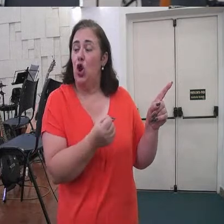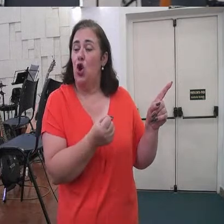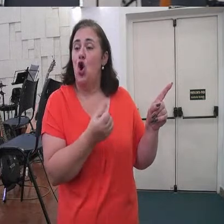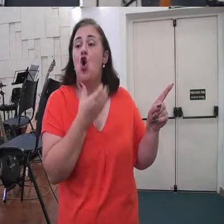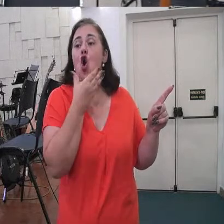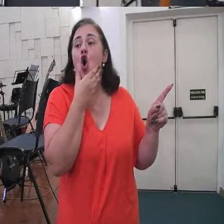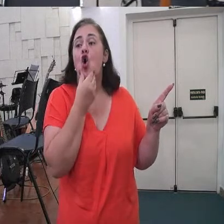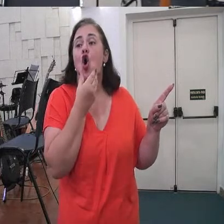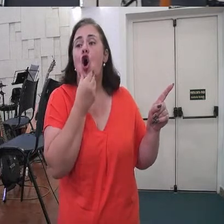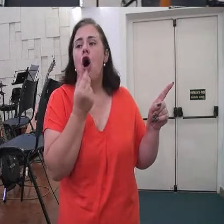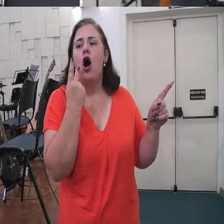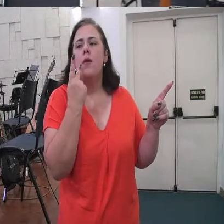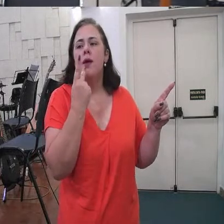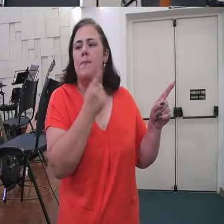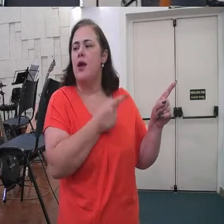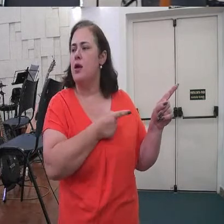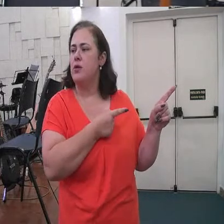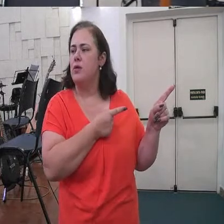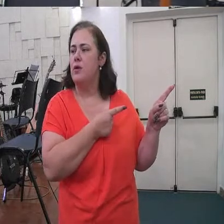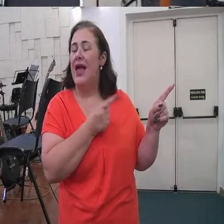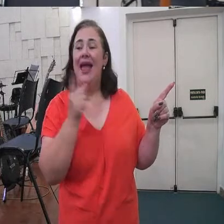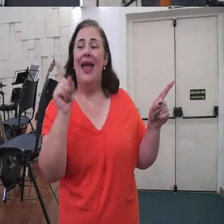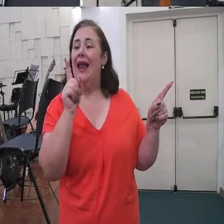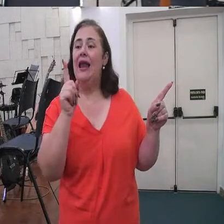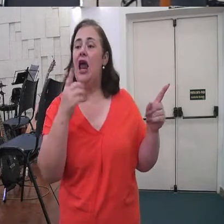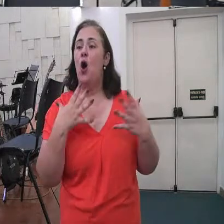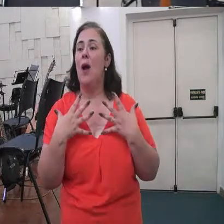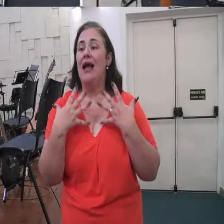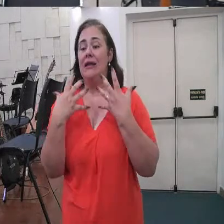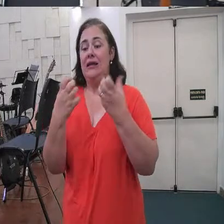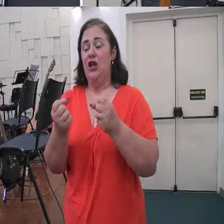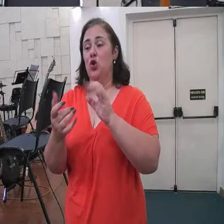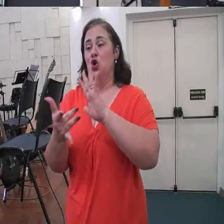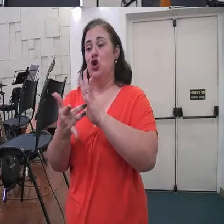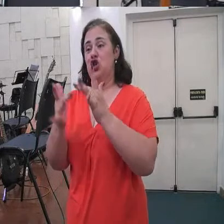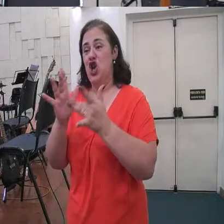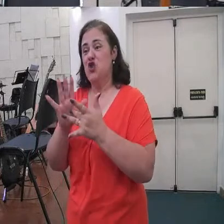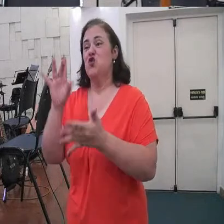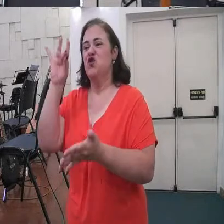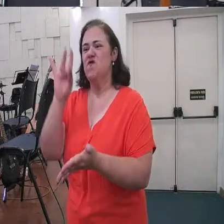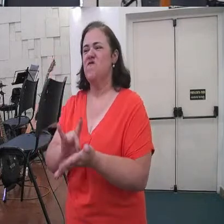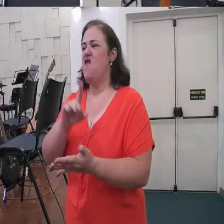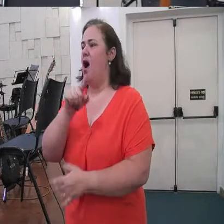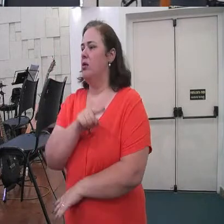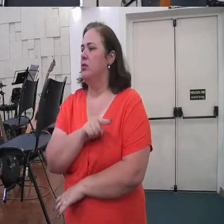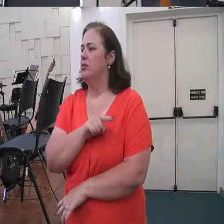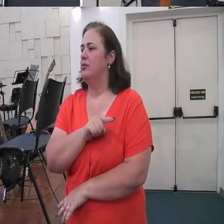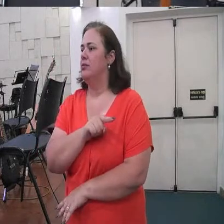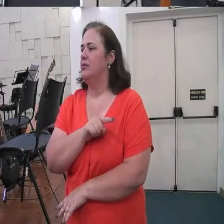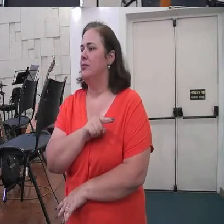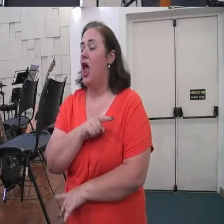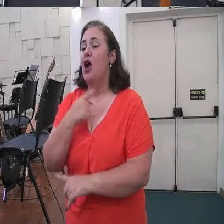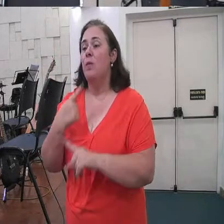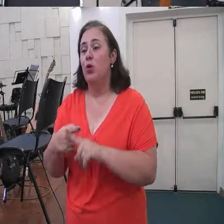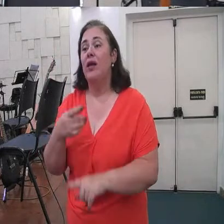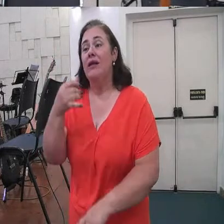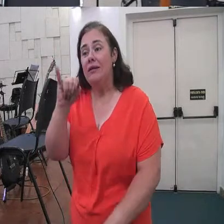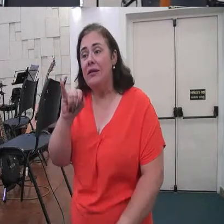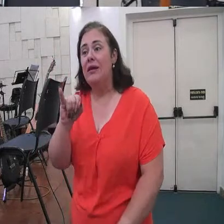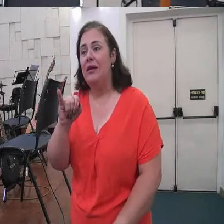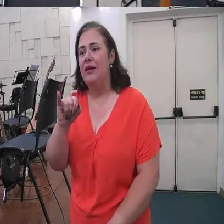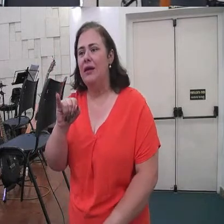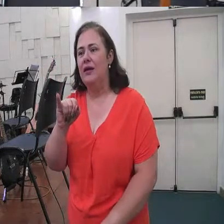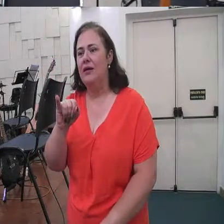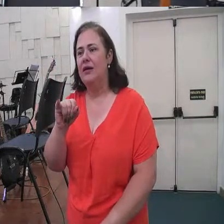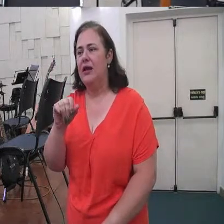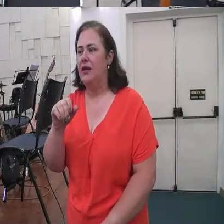continua com a boca suja. Não há obras de fé, não há uma fé prática